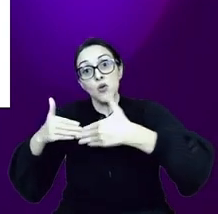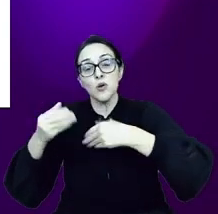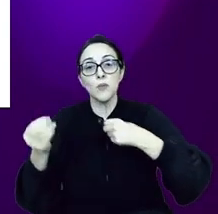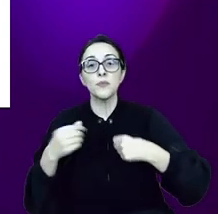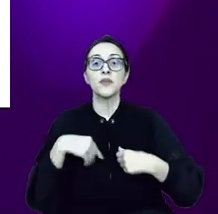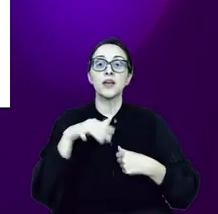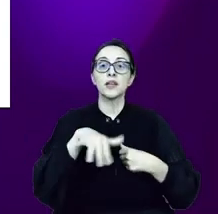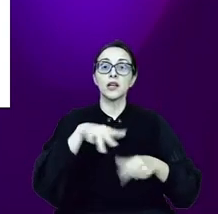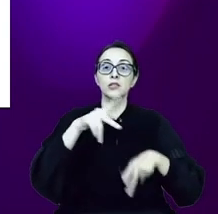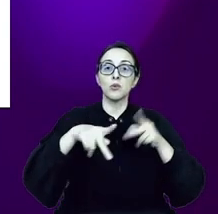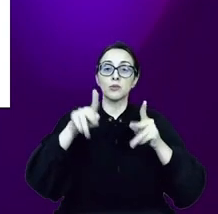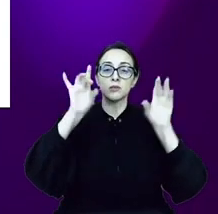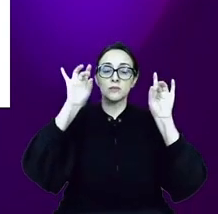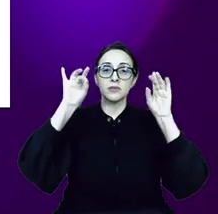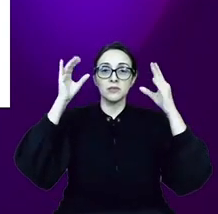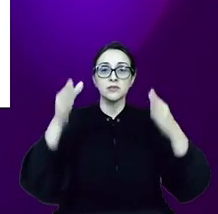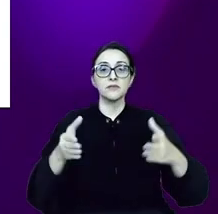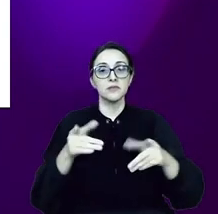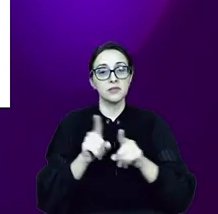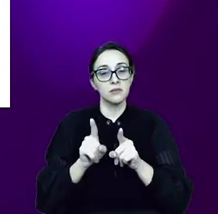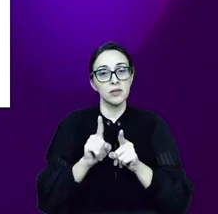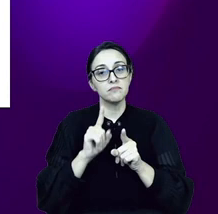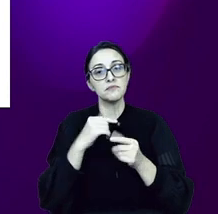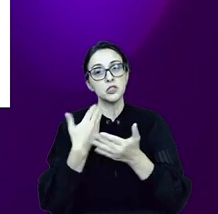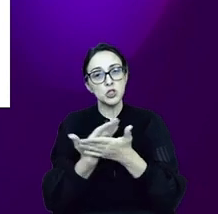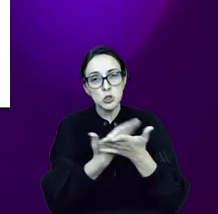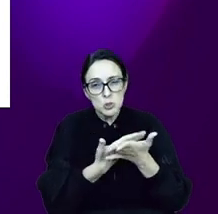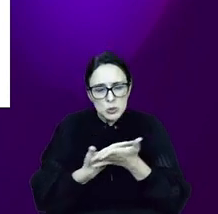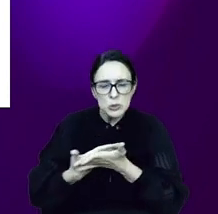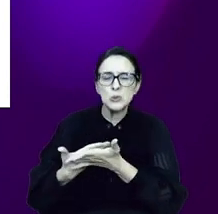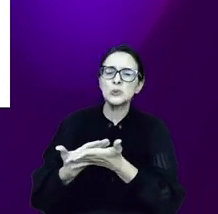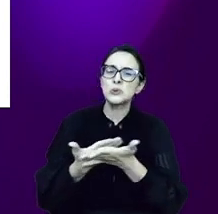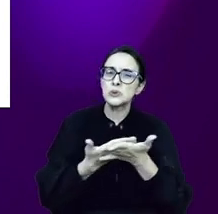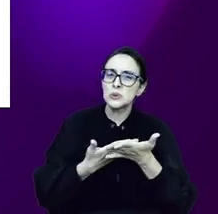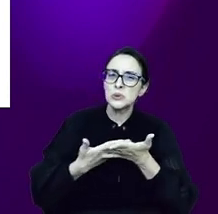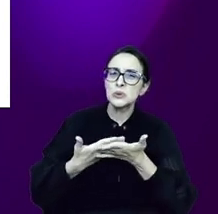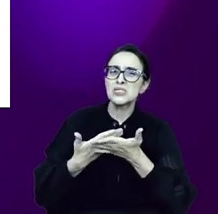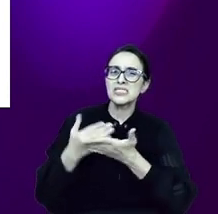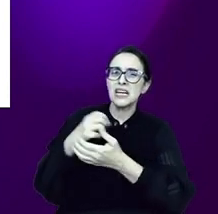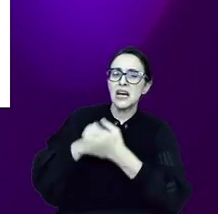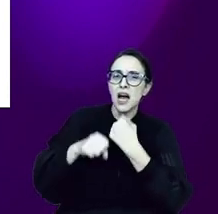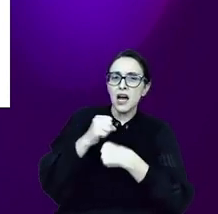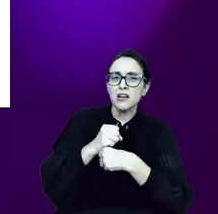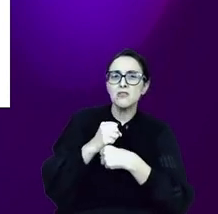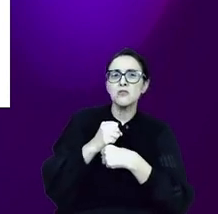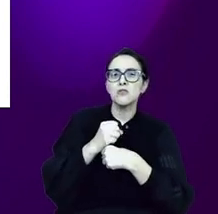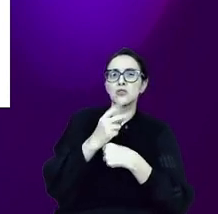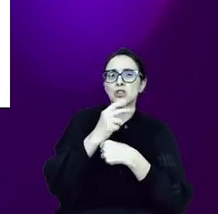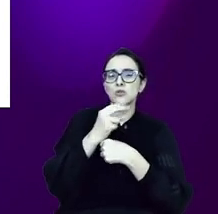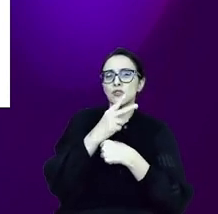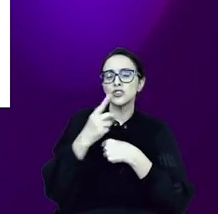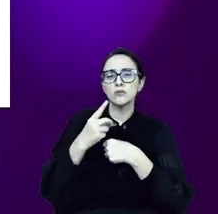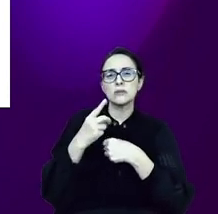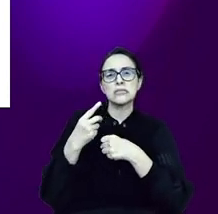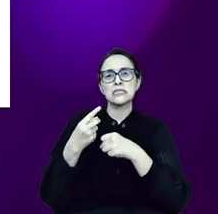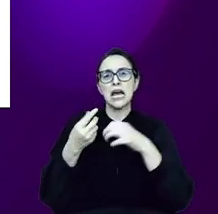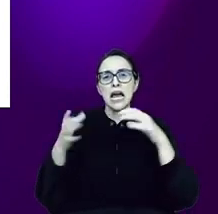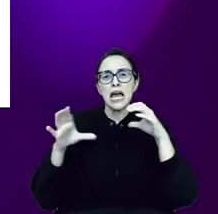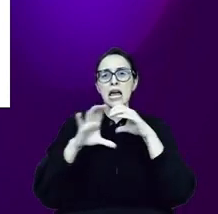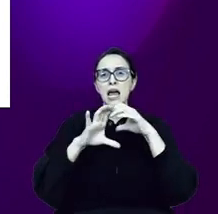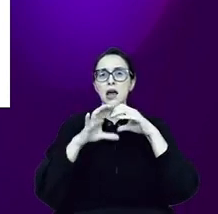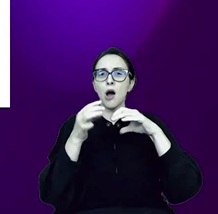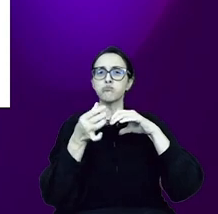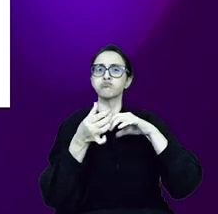nossa população específica, nós também temos estudado. No ano passado, a gente fez essa análise para os hematomas